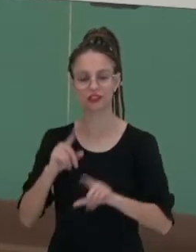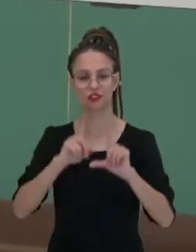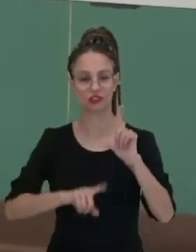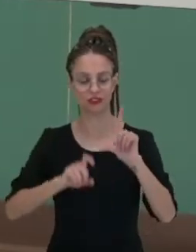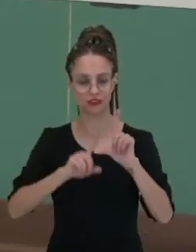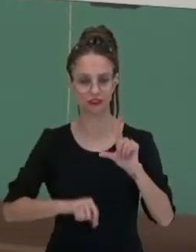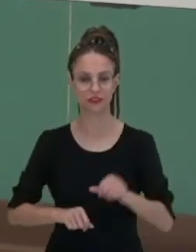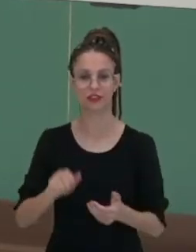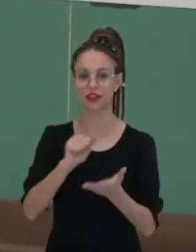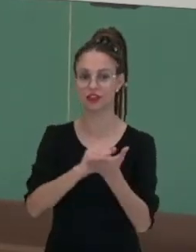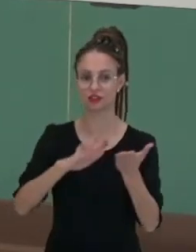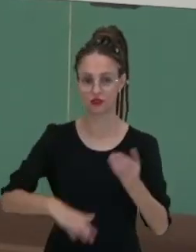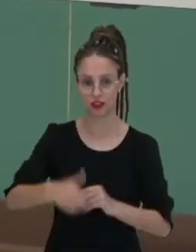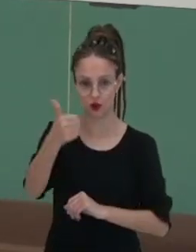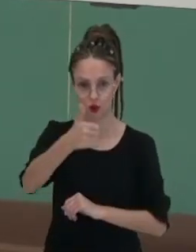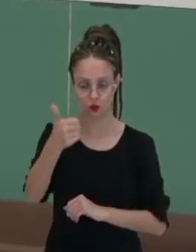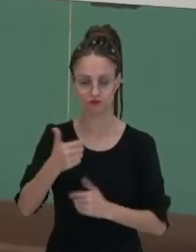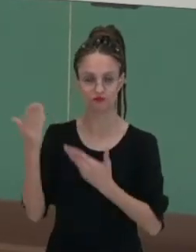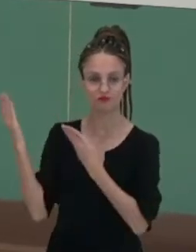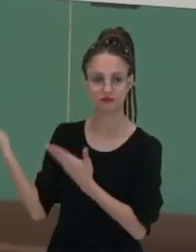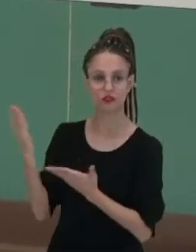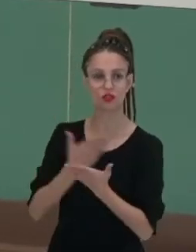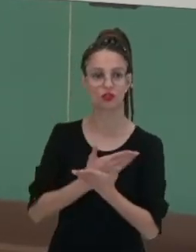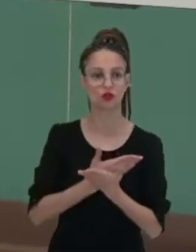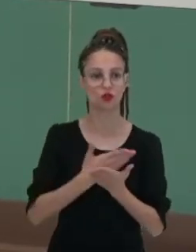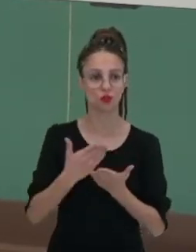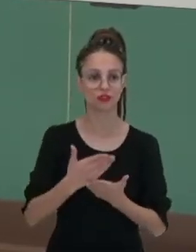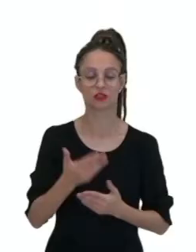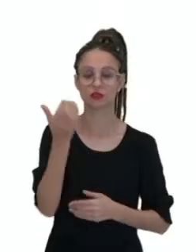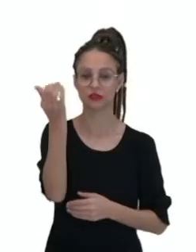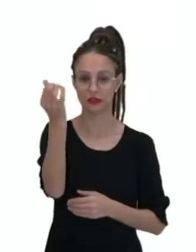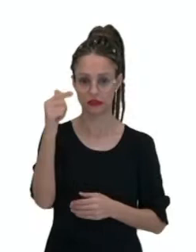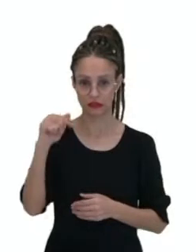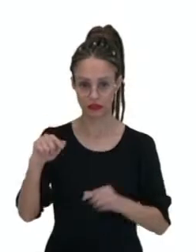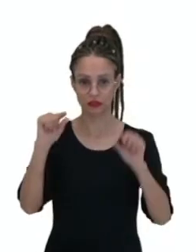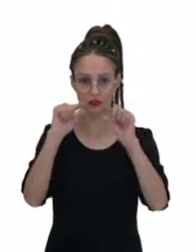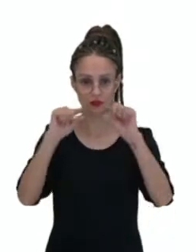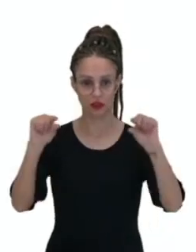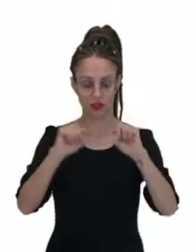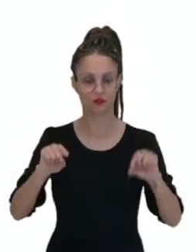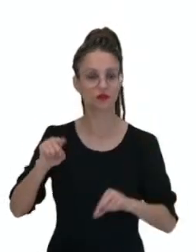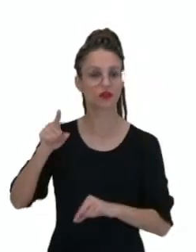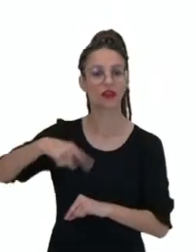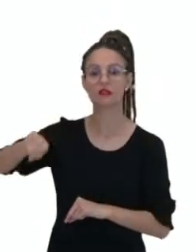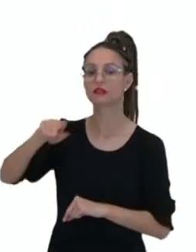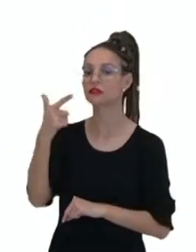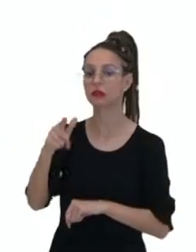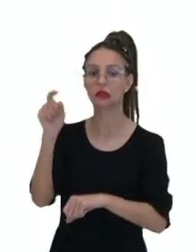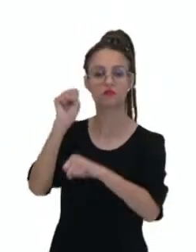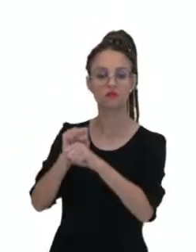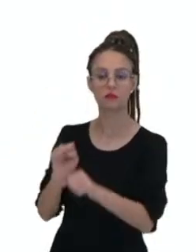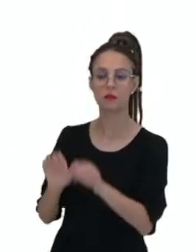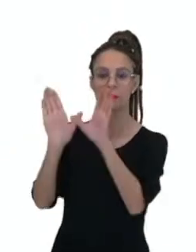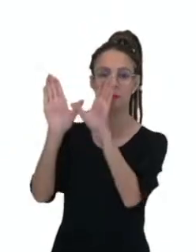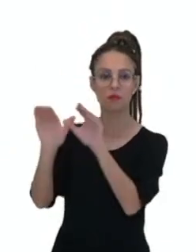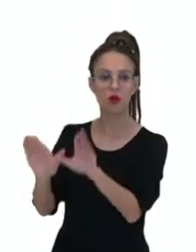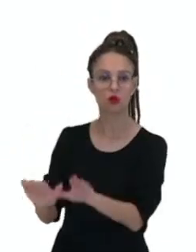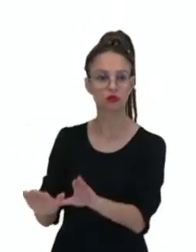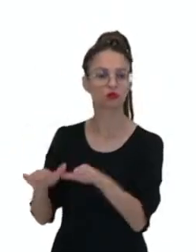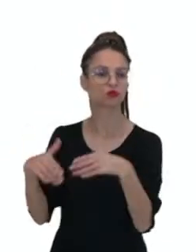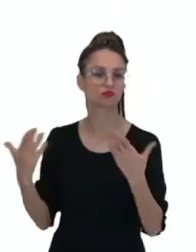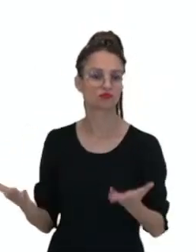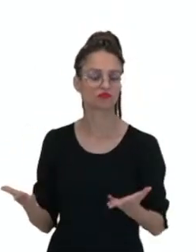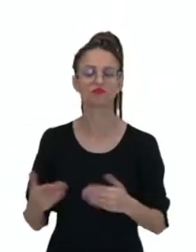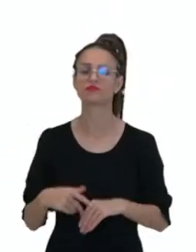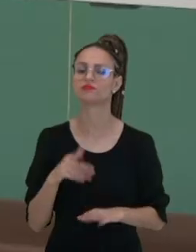Atividade 1, começamos aqui com os versos 6 e 7. Eles não têm pouso, nem porto.